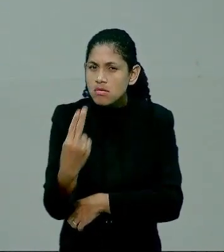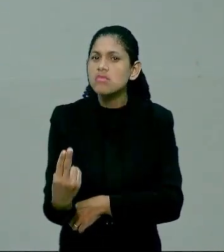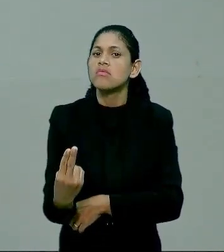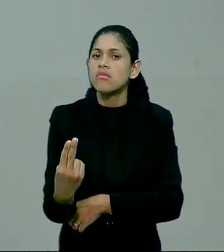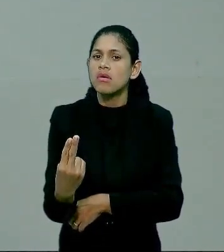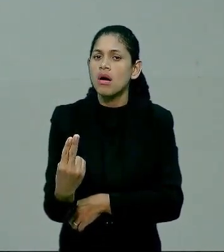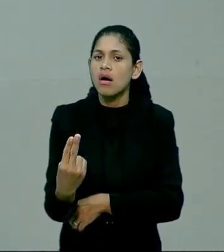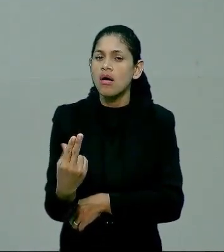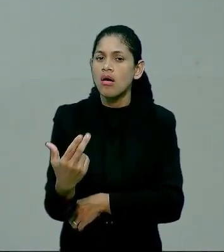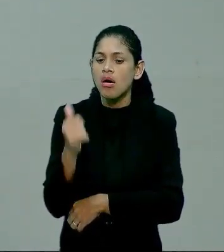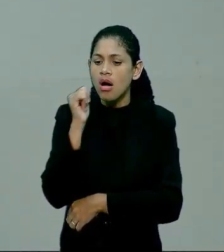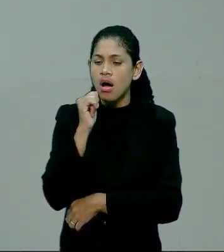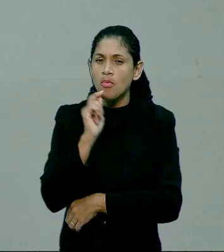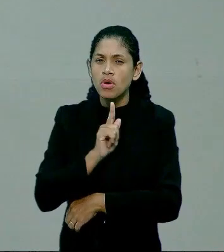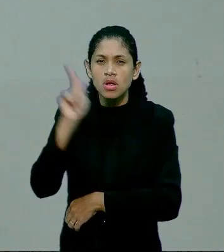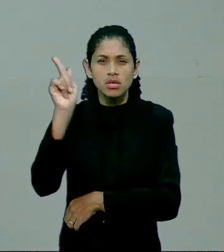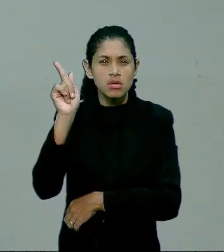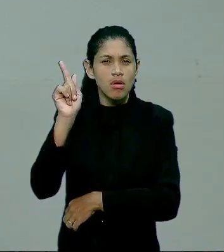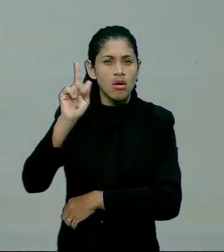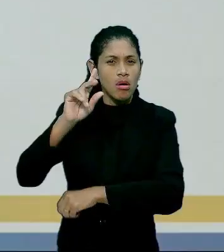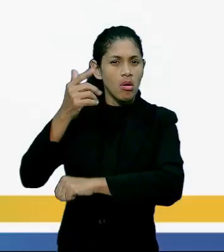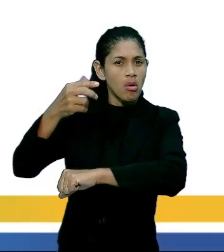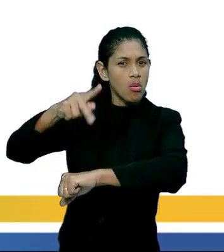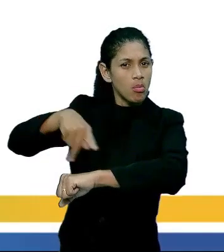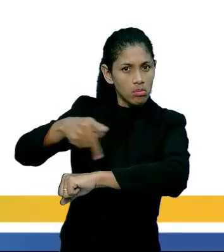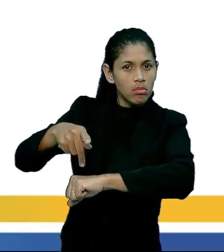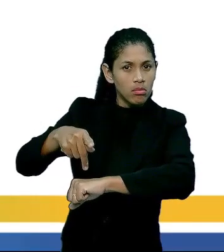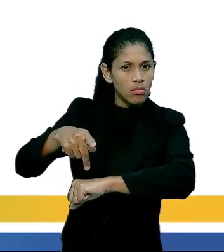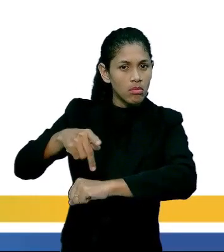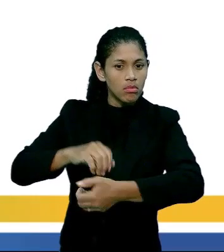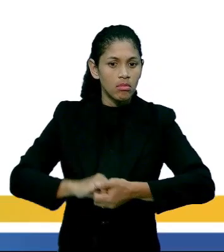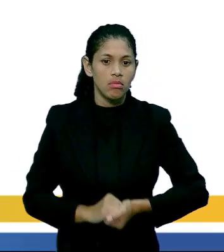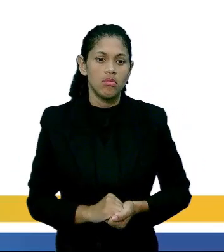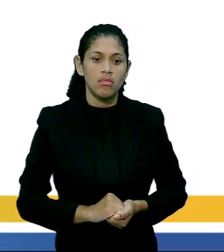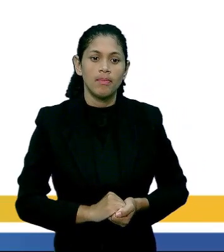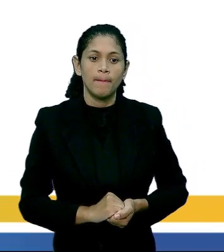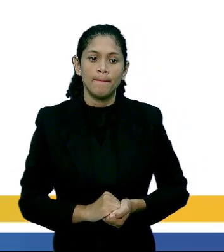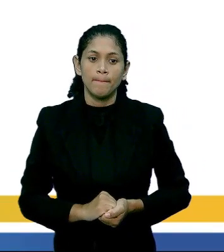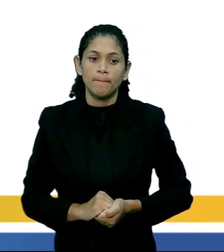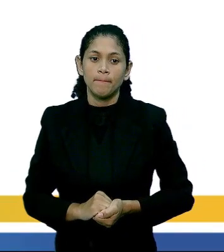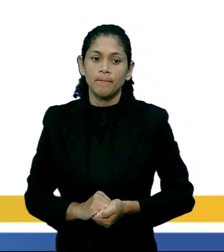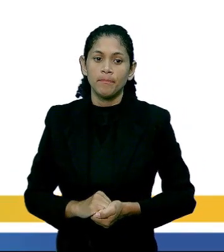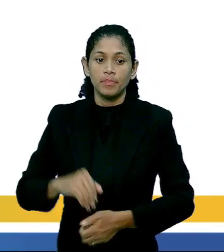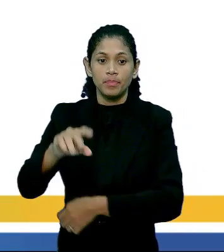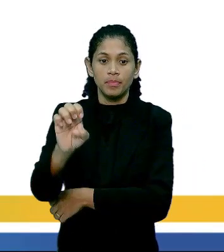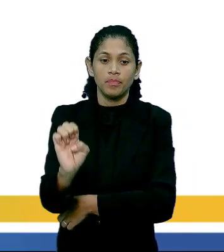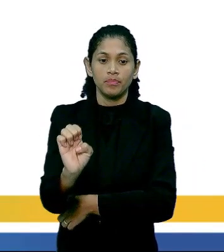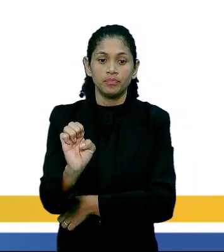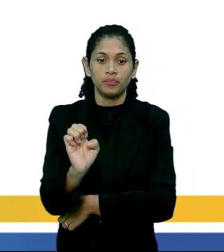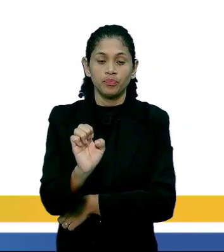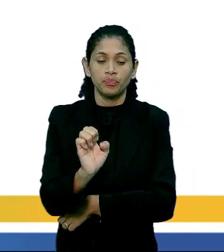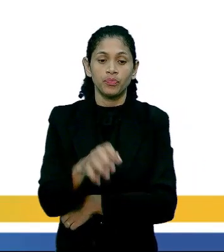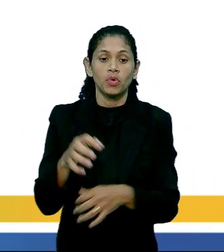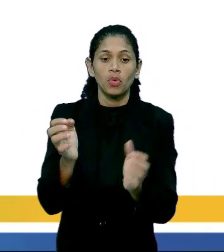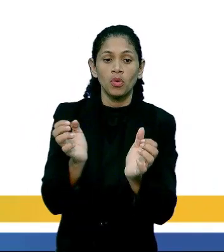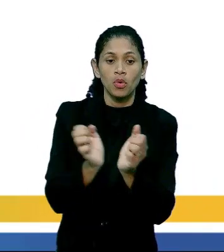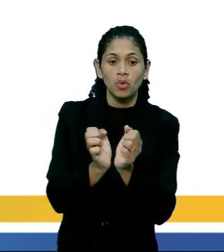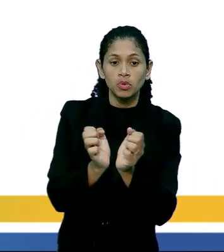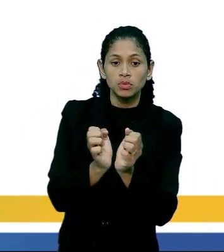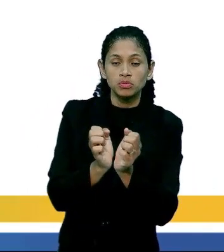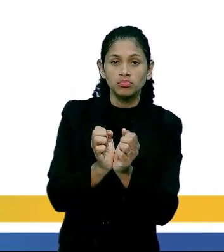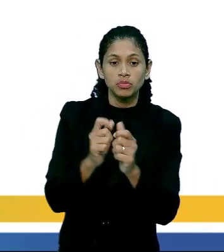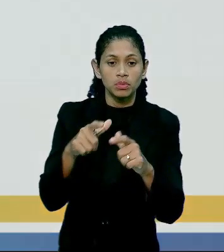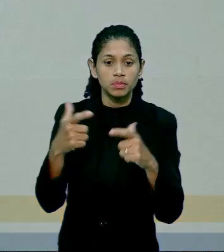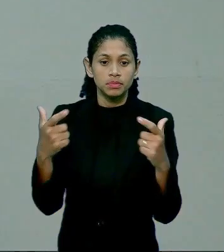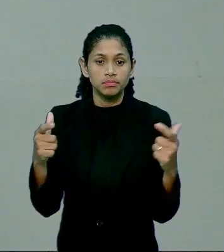não existe como padronizar, então não tem como dizer que é idêntico. Então vamos seguir mais um pouquinho. E a alternativa é composta na maioria por